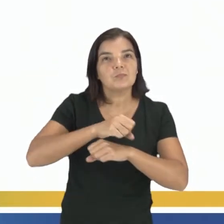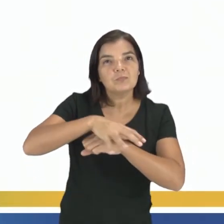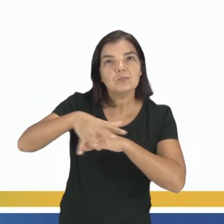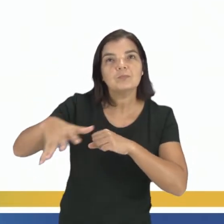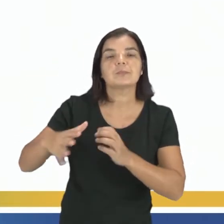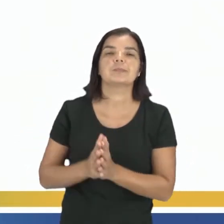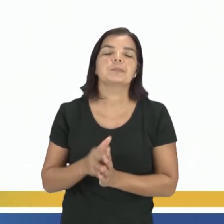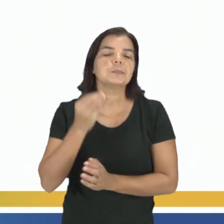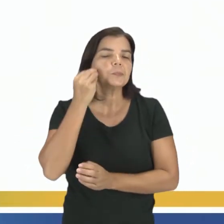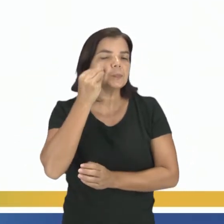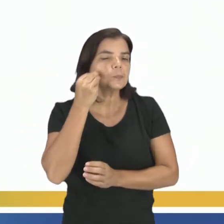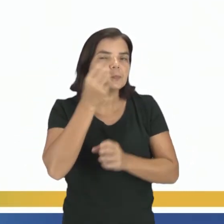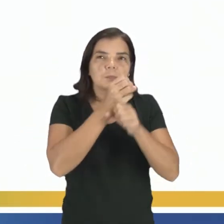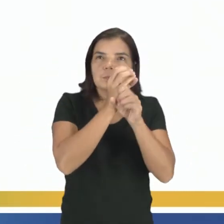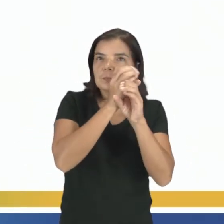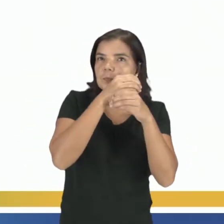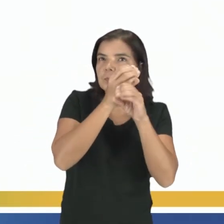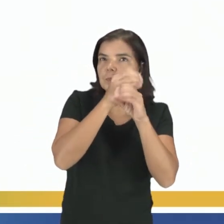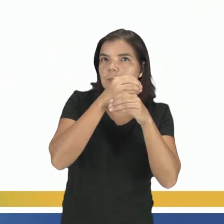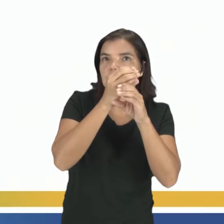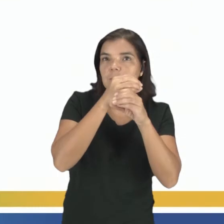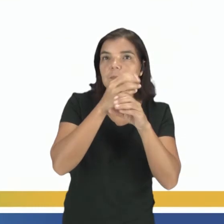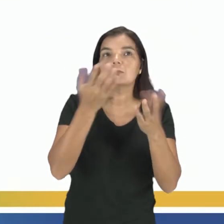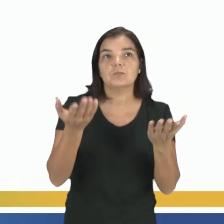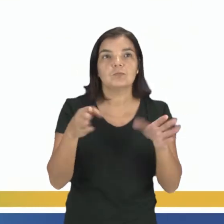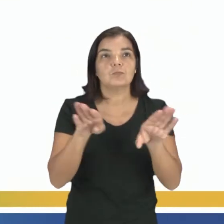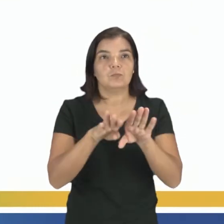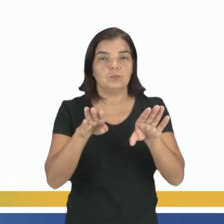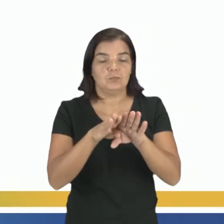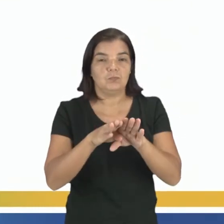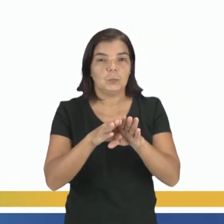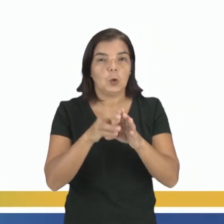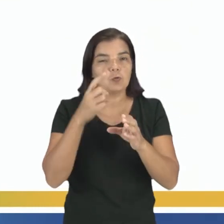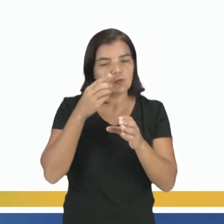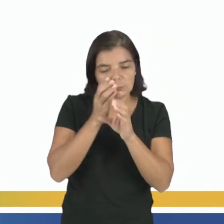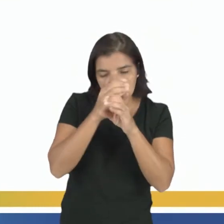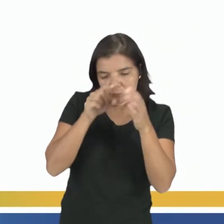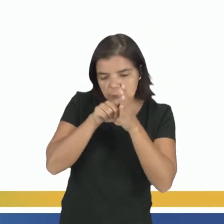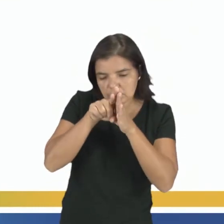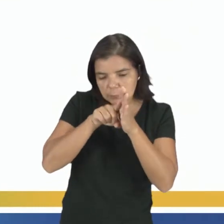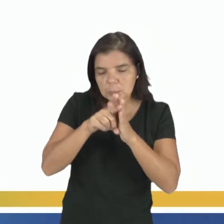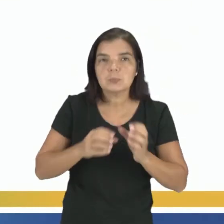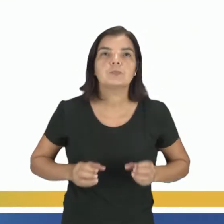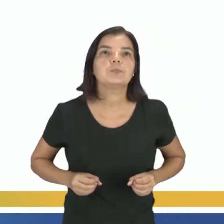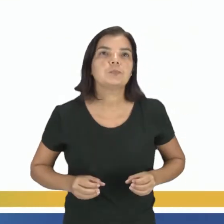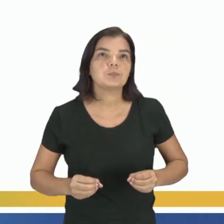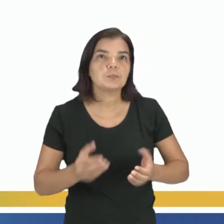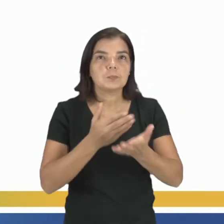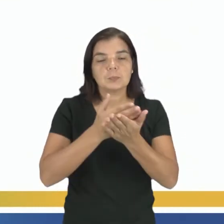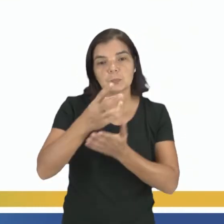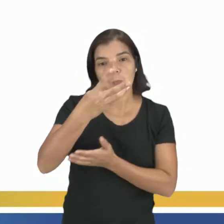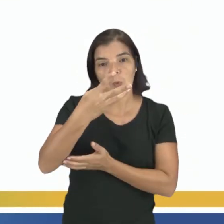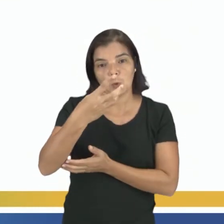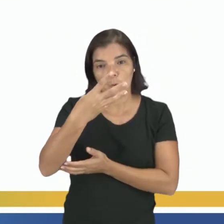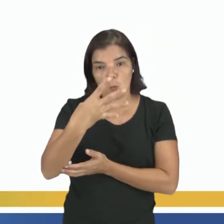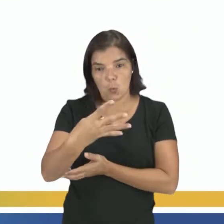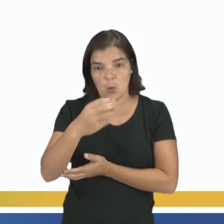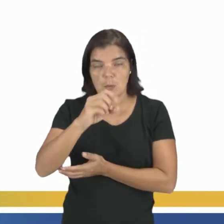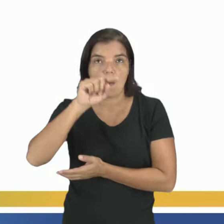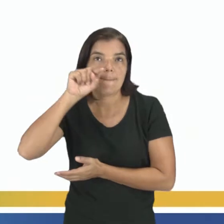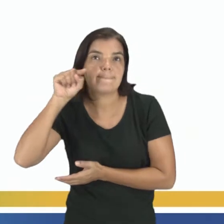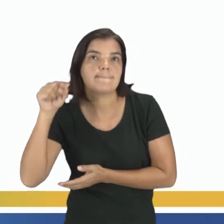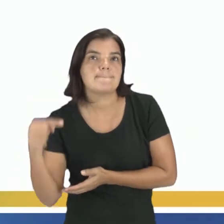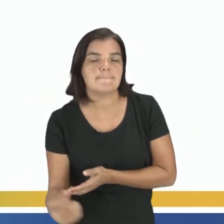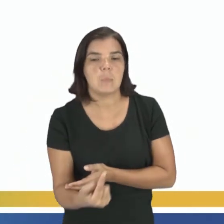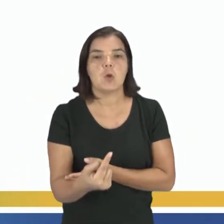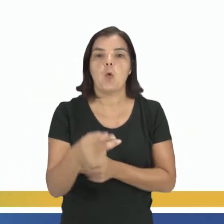bactéria. Em experiências laboratoriais de uma cultura bacteriana, inicialmente com 40.000 unidades, ou